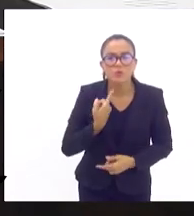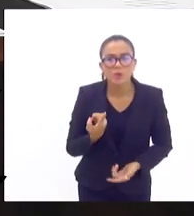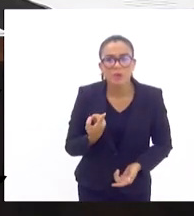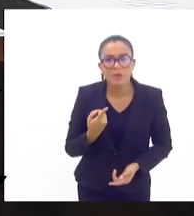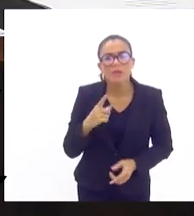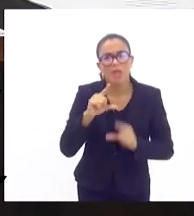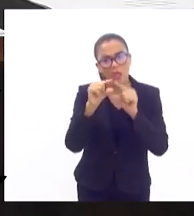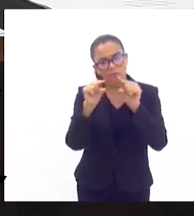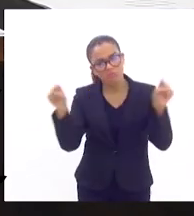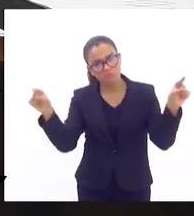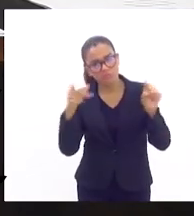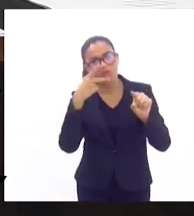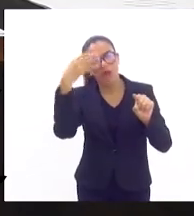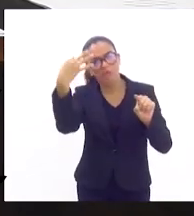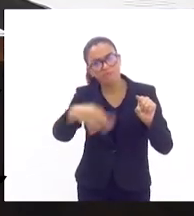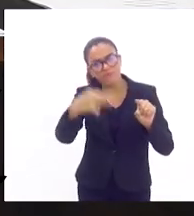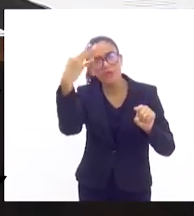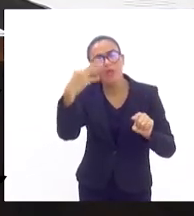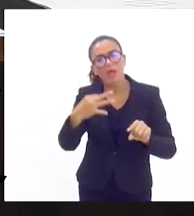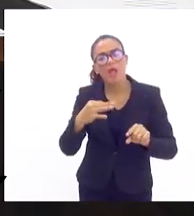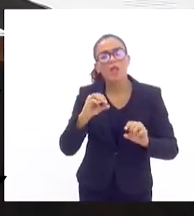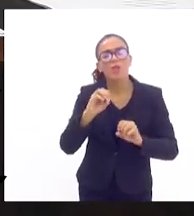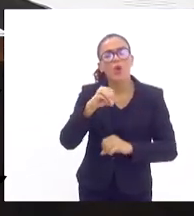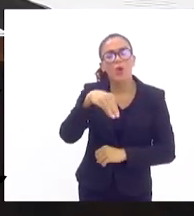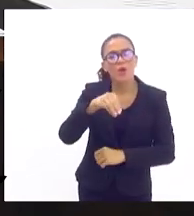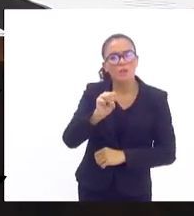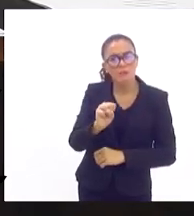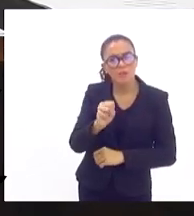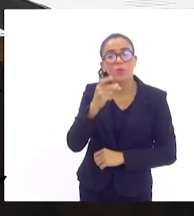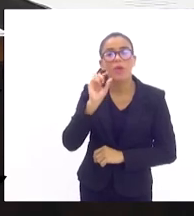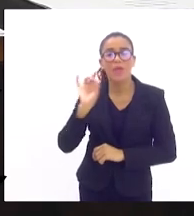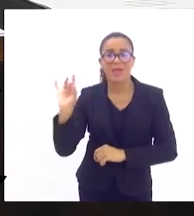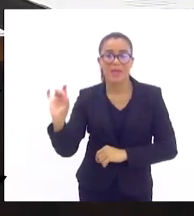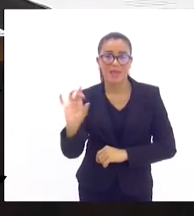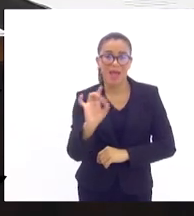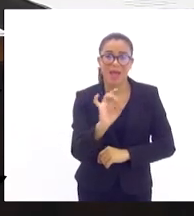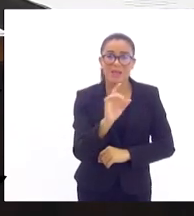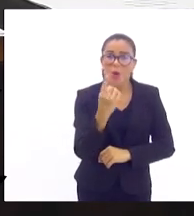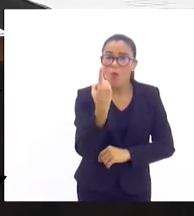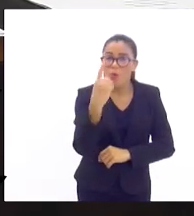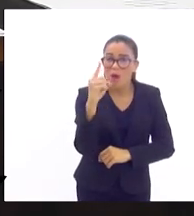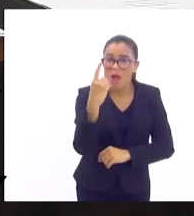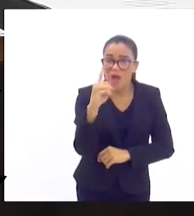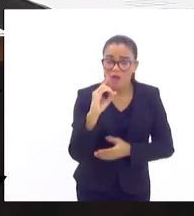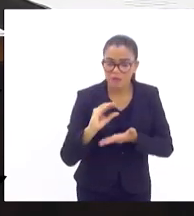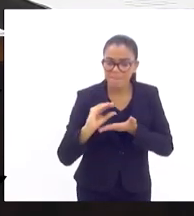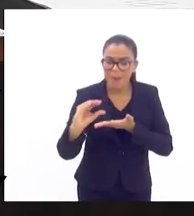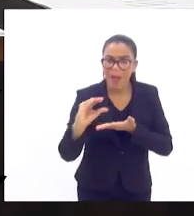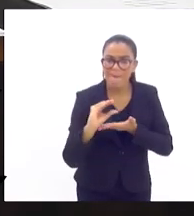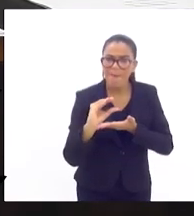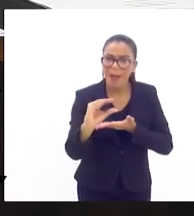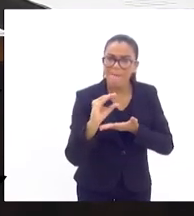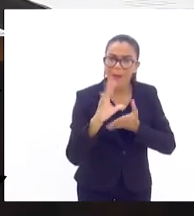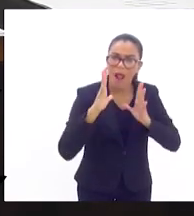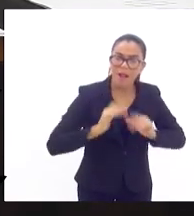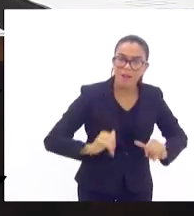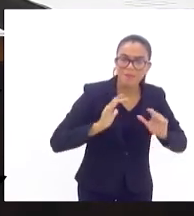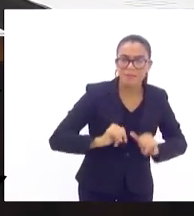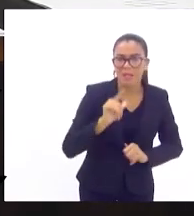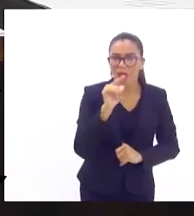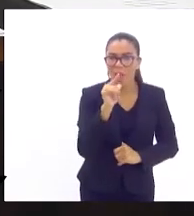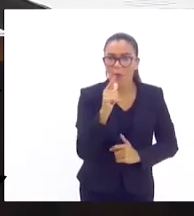é verdade, que está lá na Organização Mundial de Saúde, que para cada R$1 que você investe em esgotamento sanitário, você